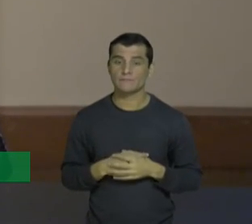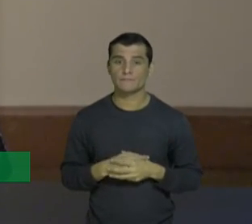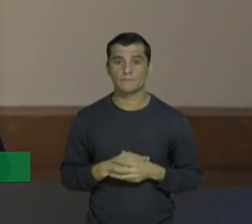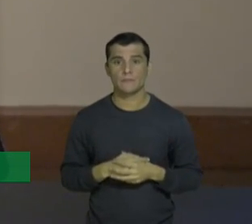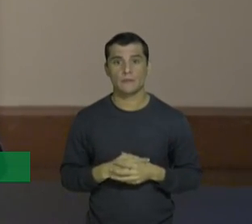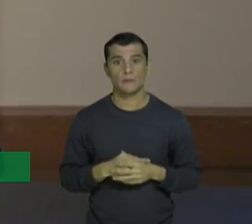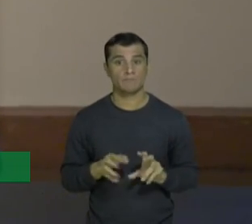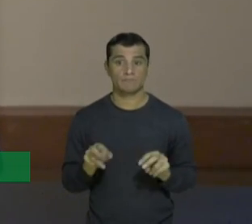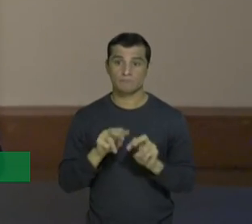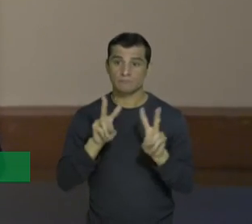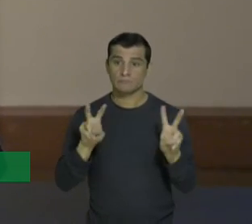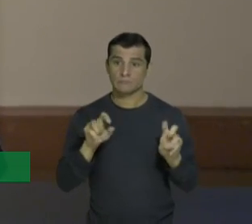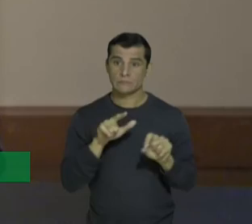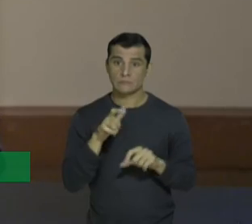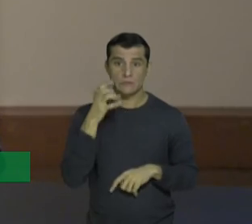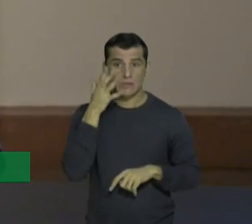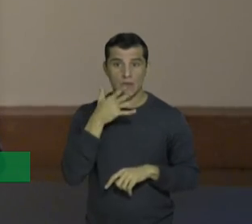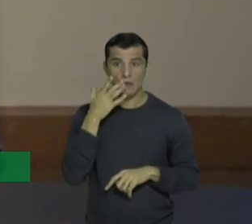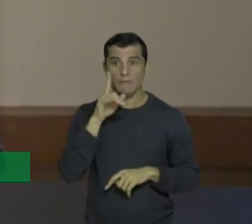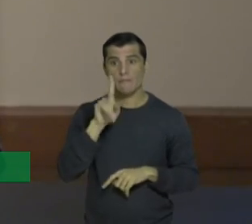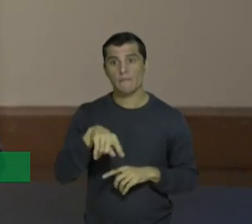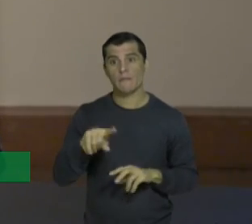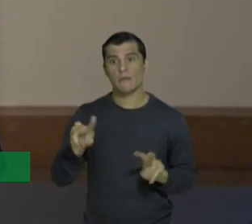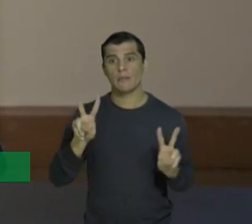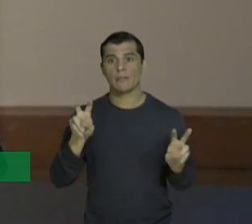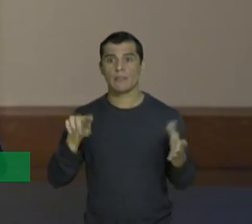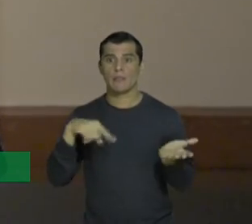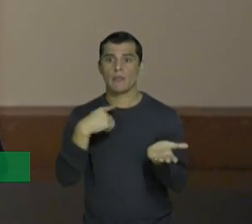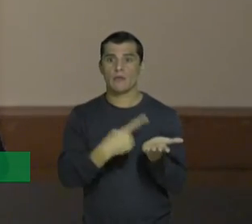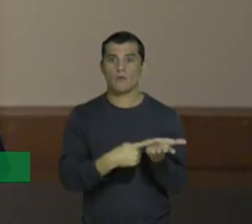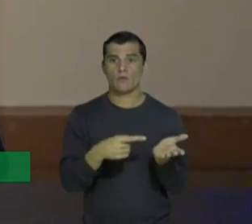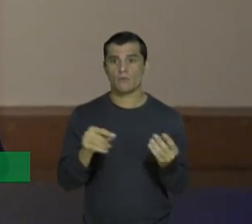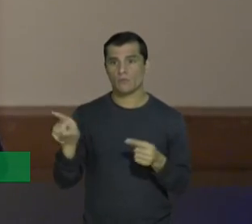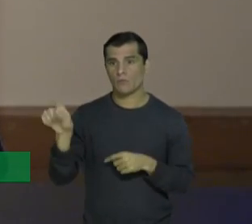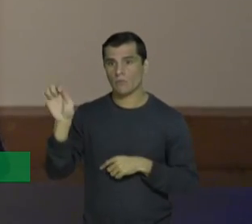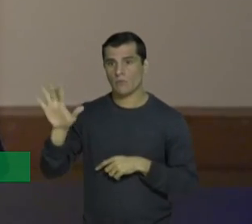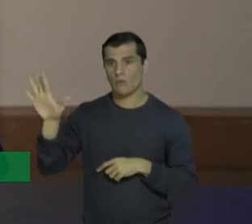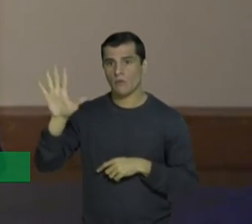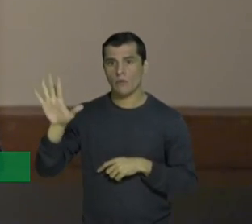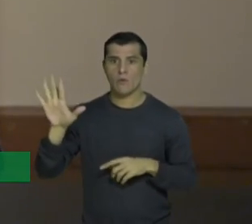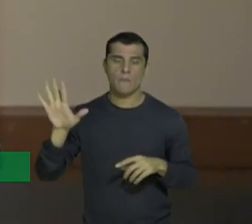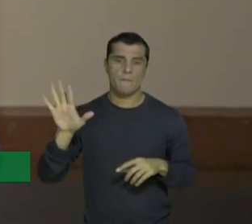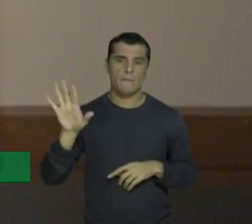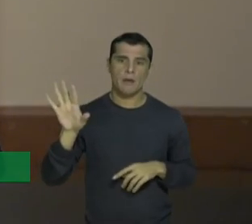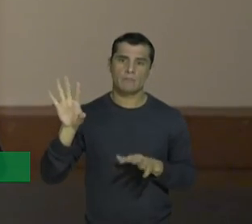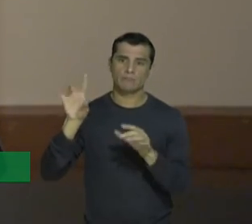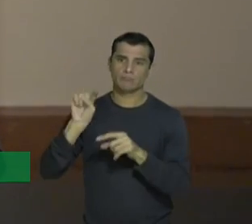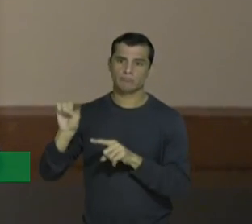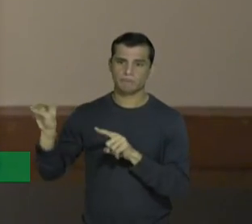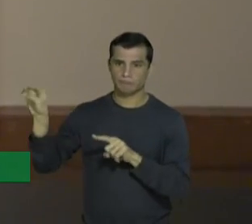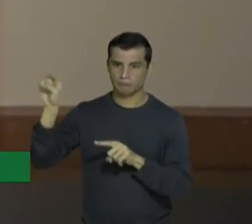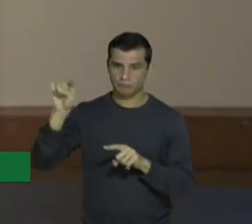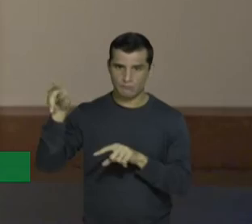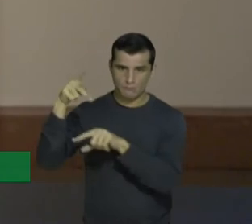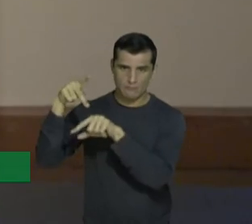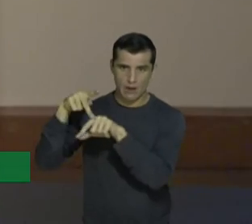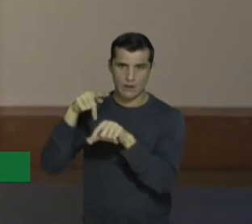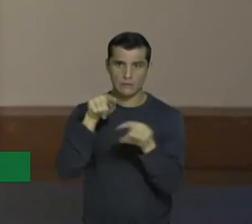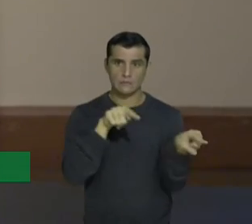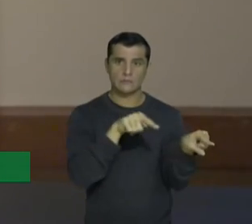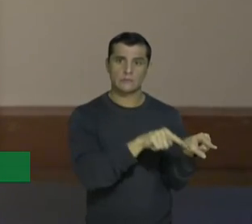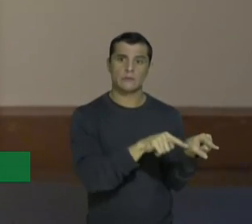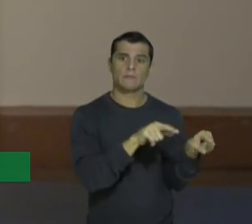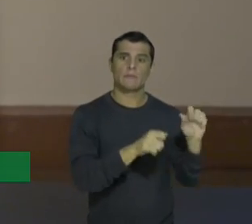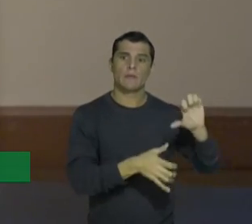falar Eh do acordo e de livre comércio entre a união europeia e Mercosul de uma perspectiva europeia